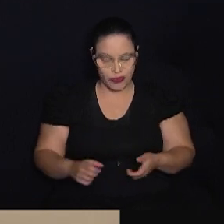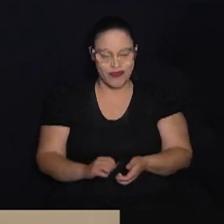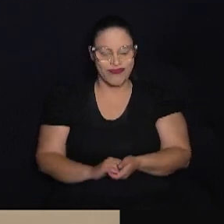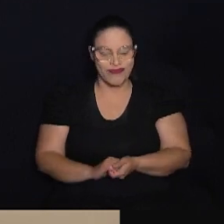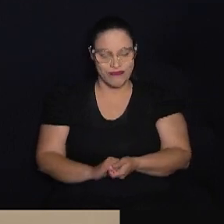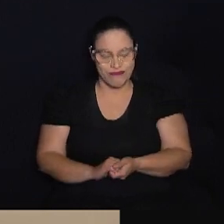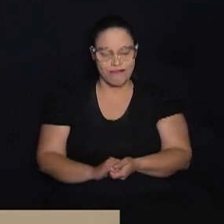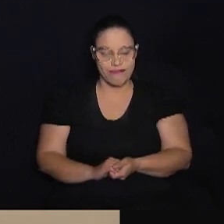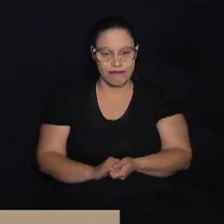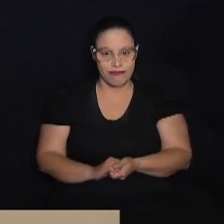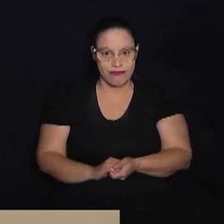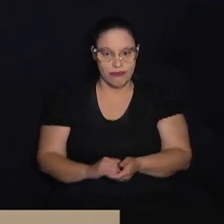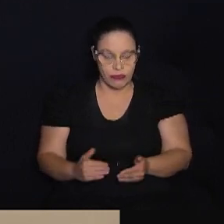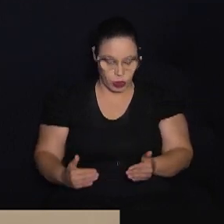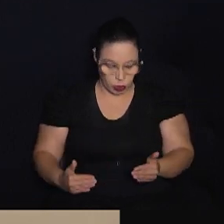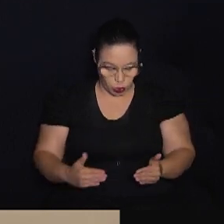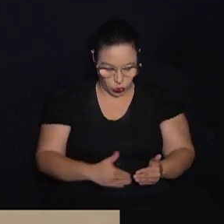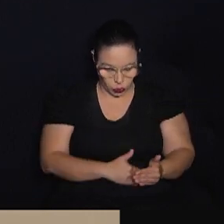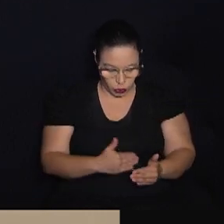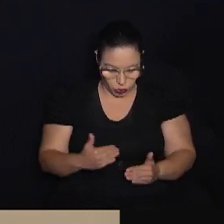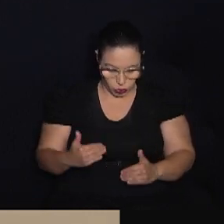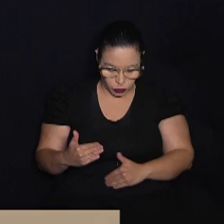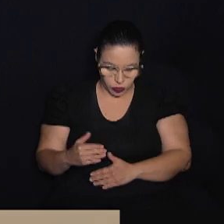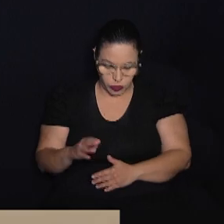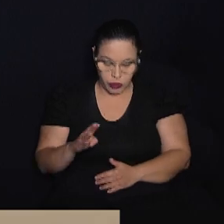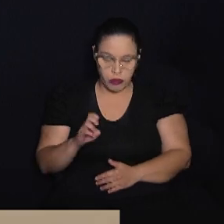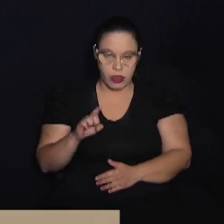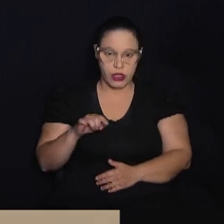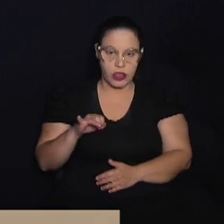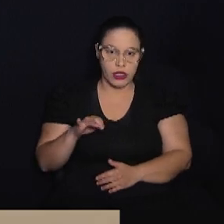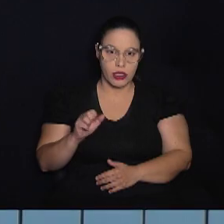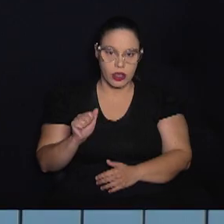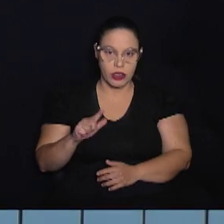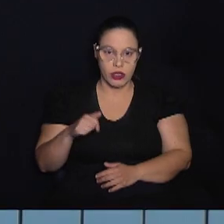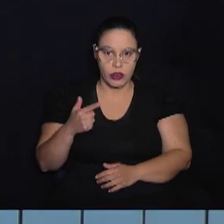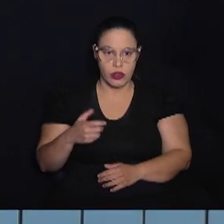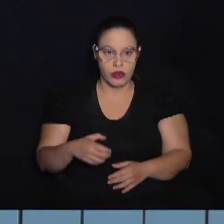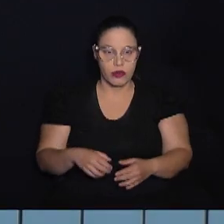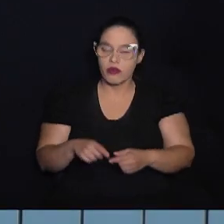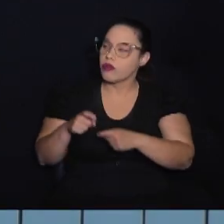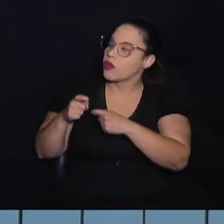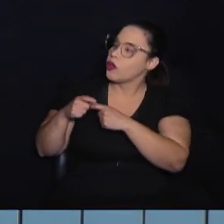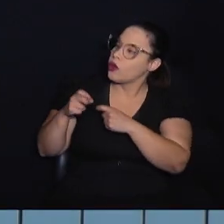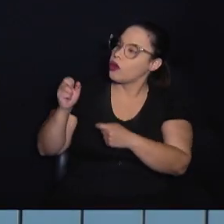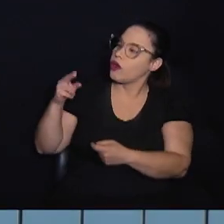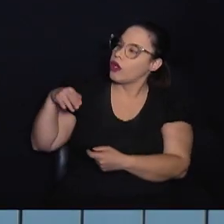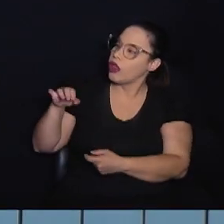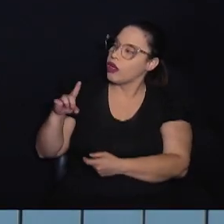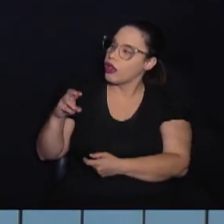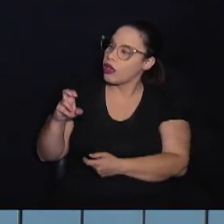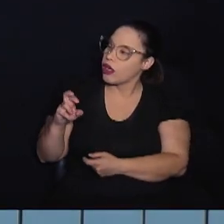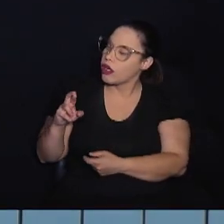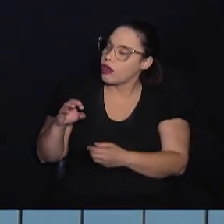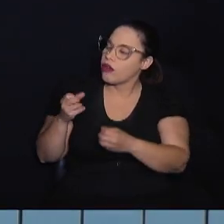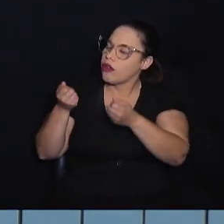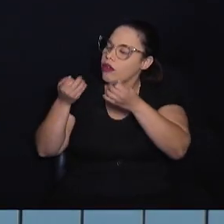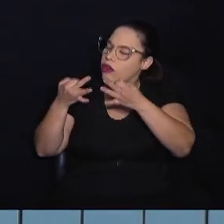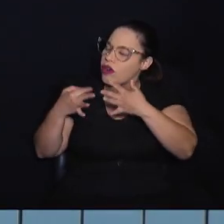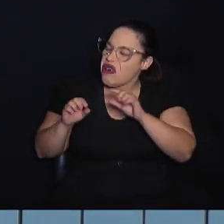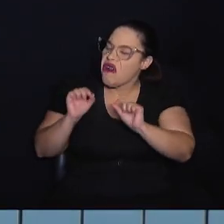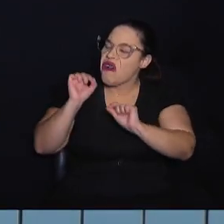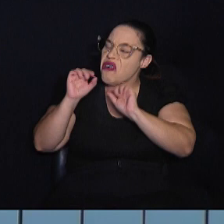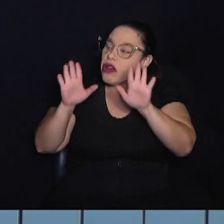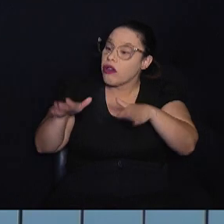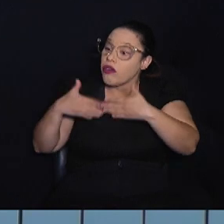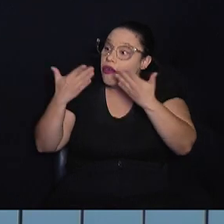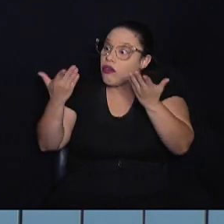e acaba invadindo outros, mesmo a bexiga e outros tecidos. Doutor André, vamos explicar agora o que que causa,